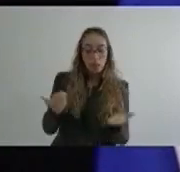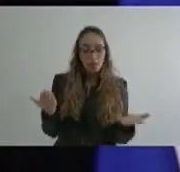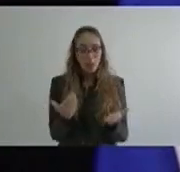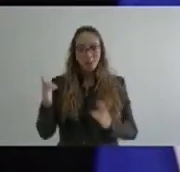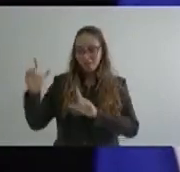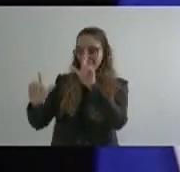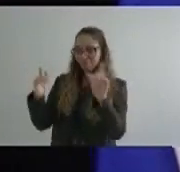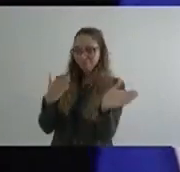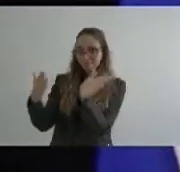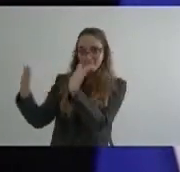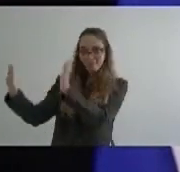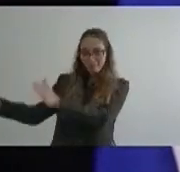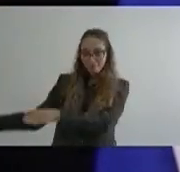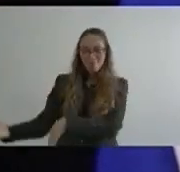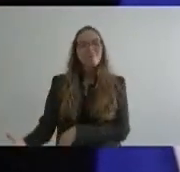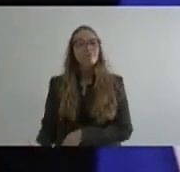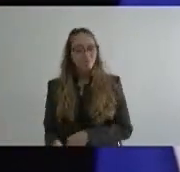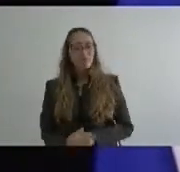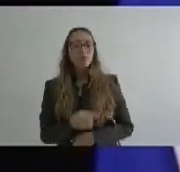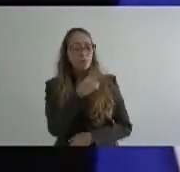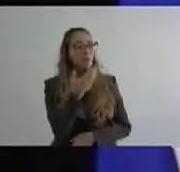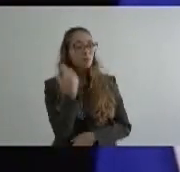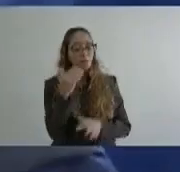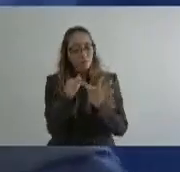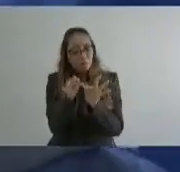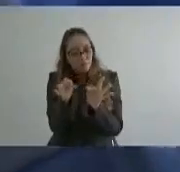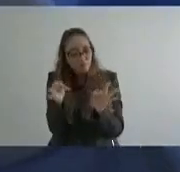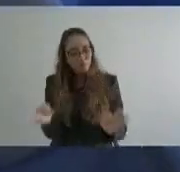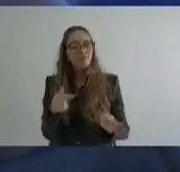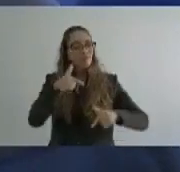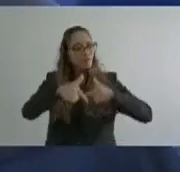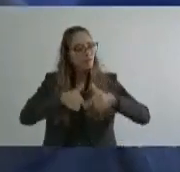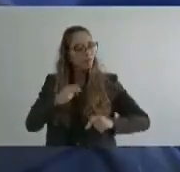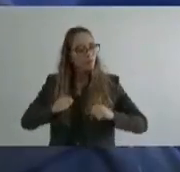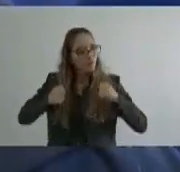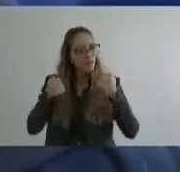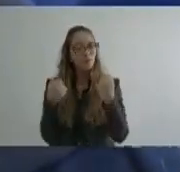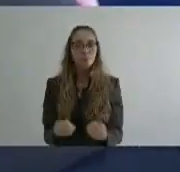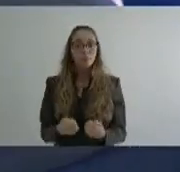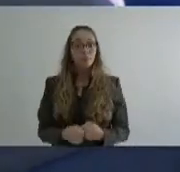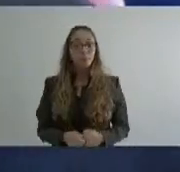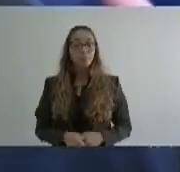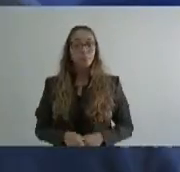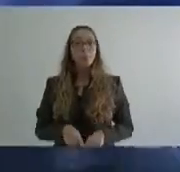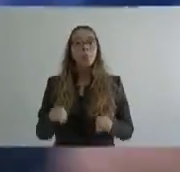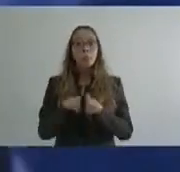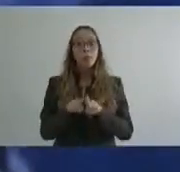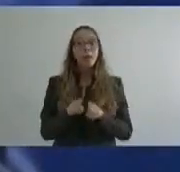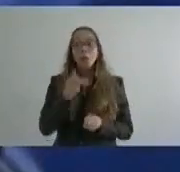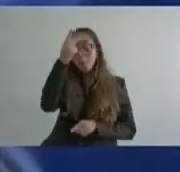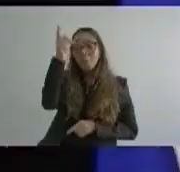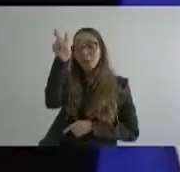aqui, uma trajetória muito humilde, de trabalhador e, sobretudo, uma pessoa que